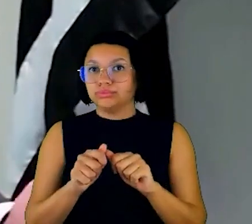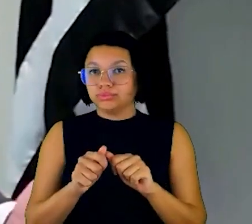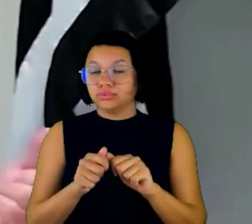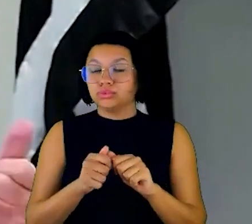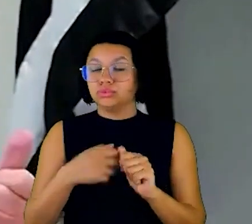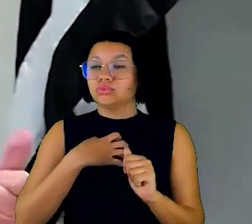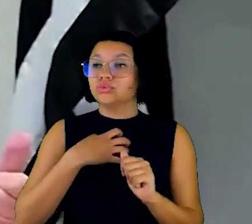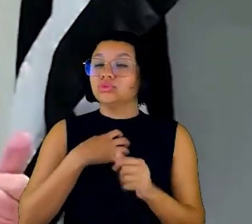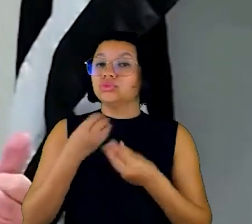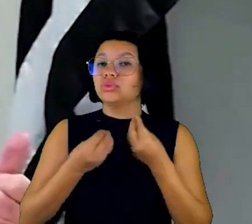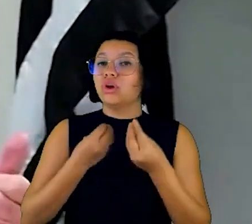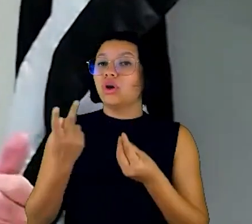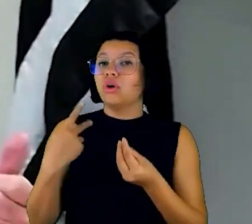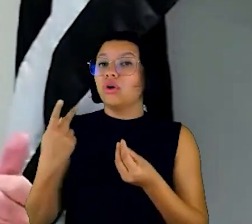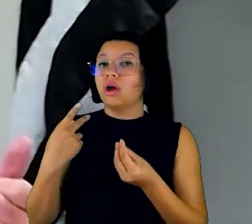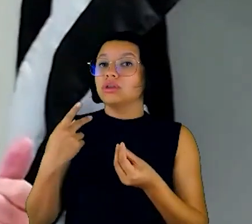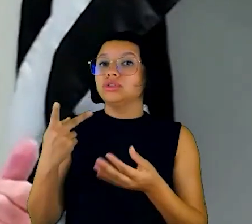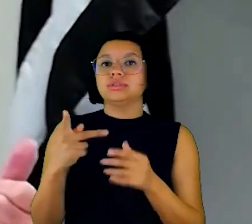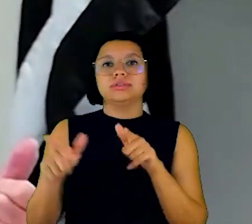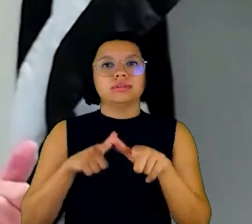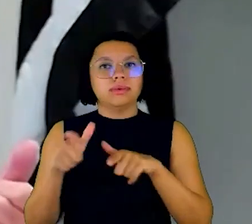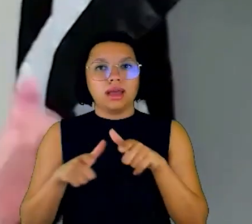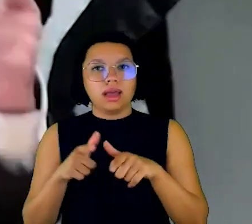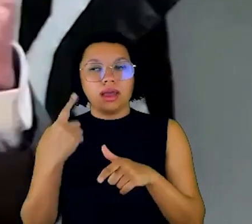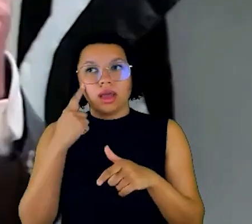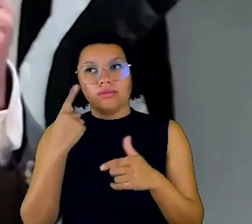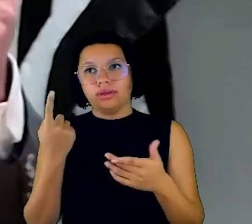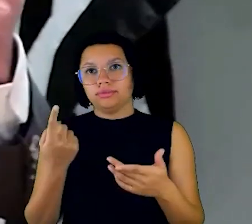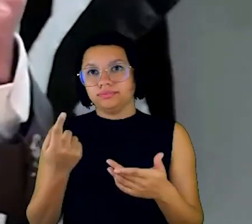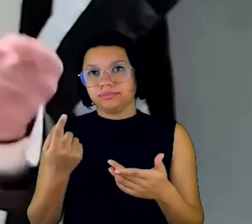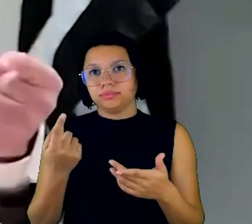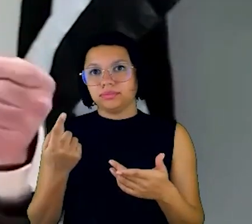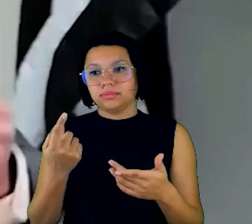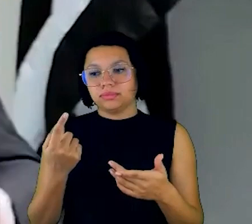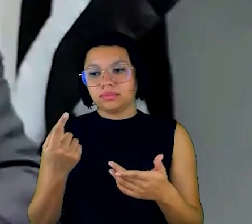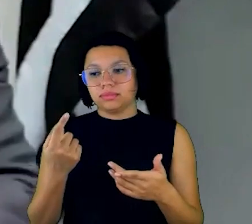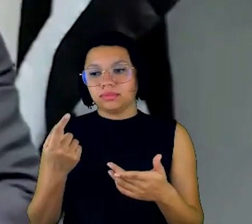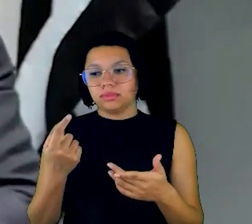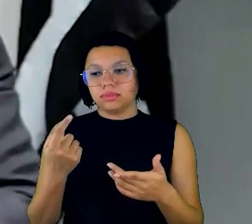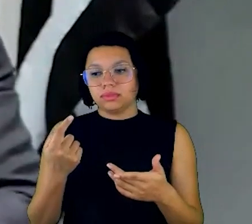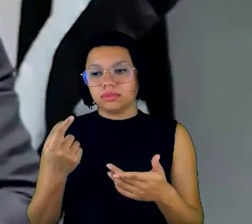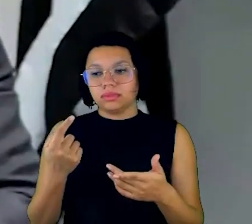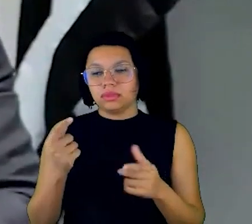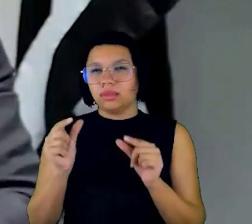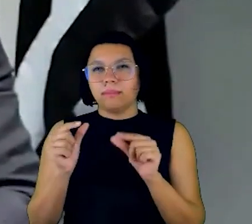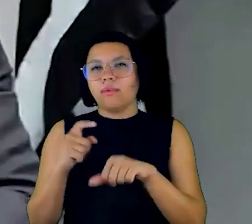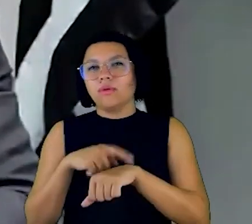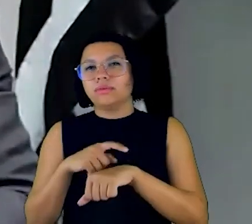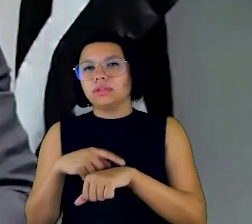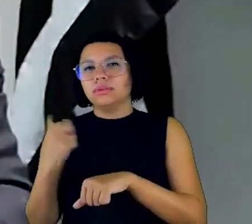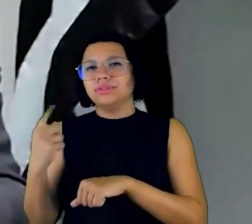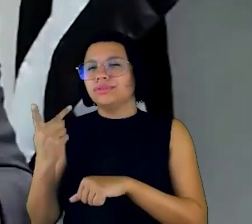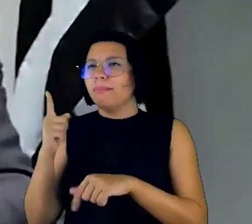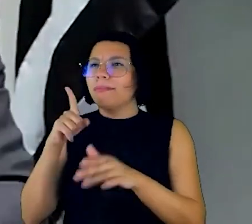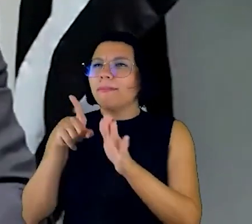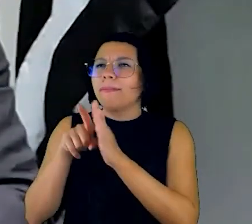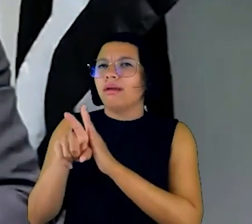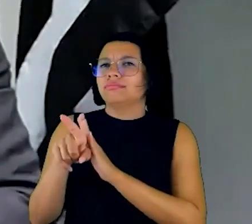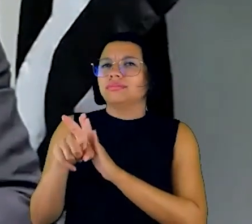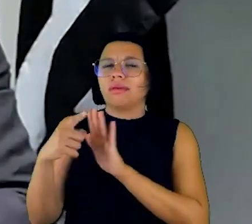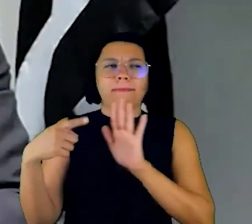o modo como nós atuamos. Então, vejam, há pouco nós nos